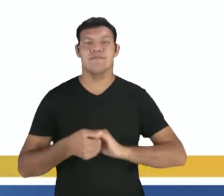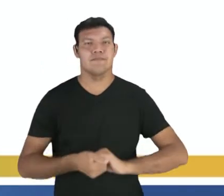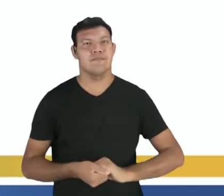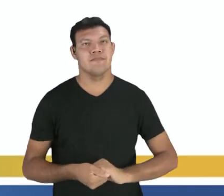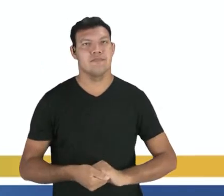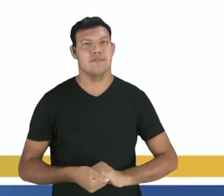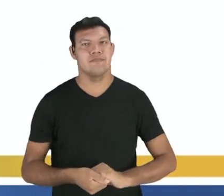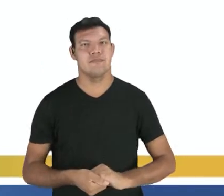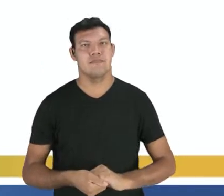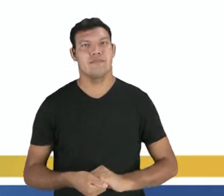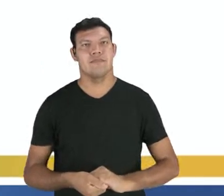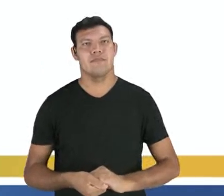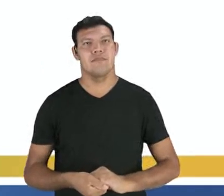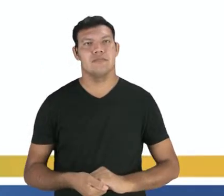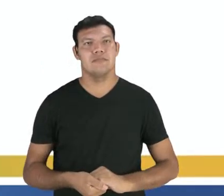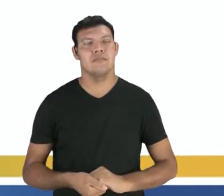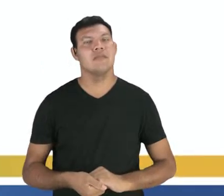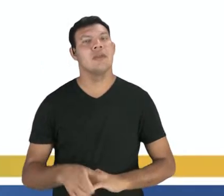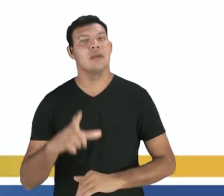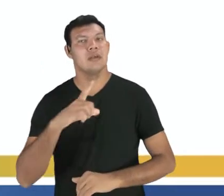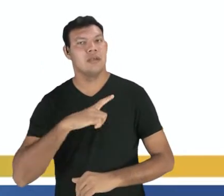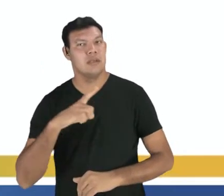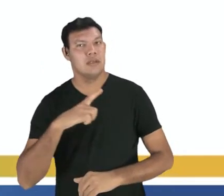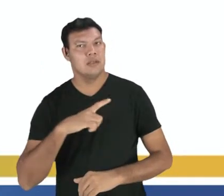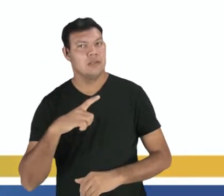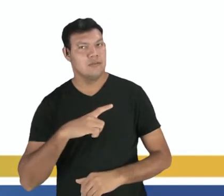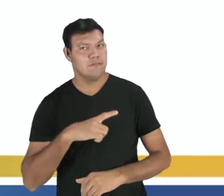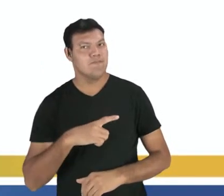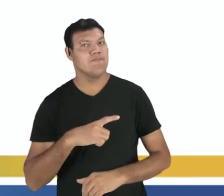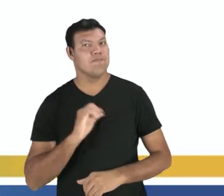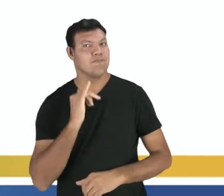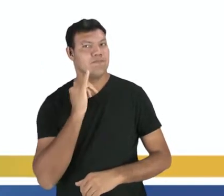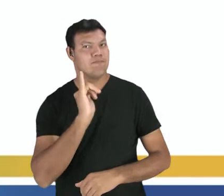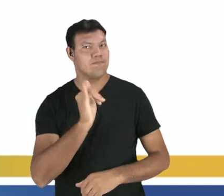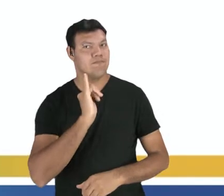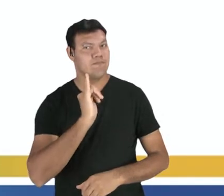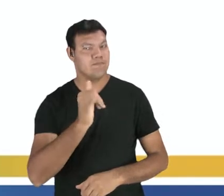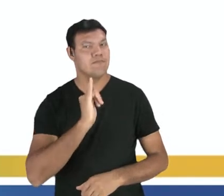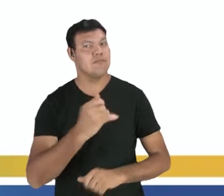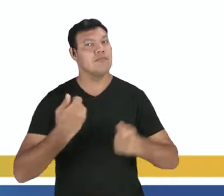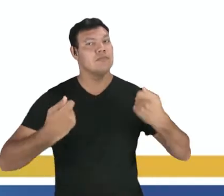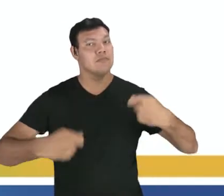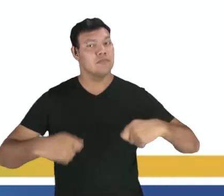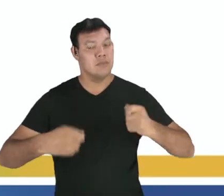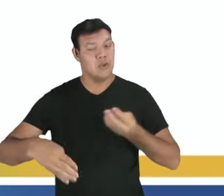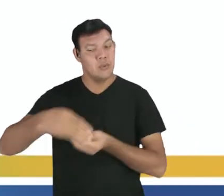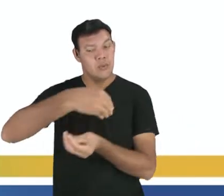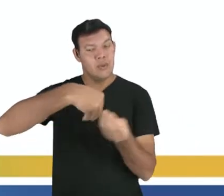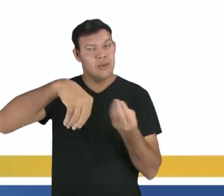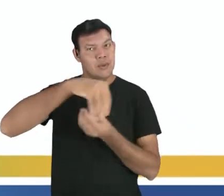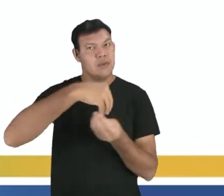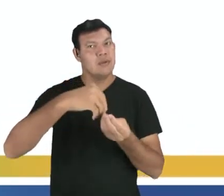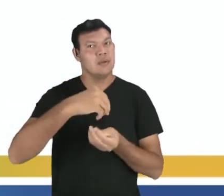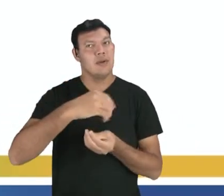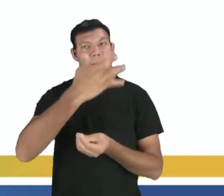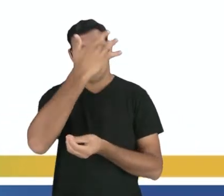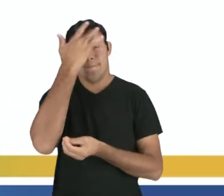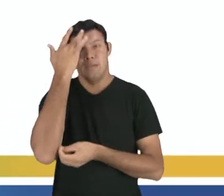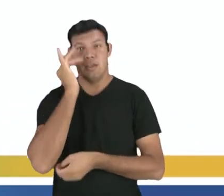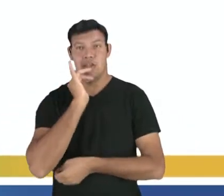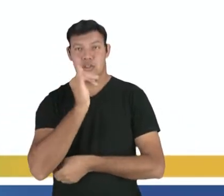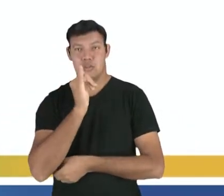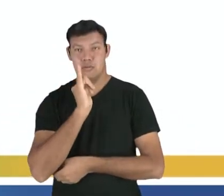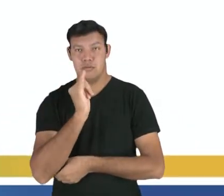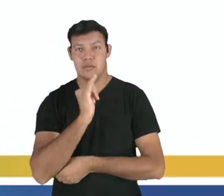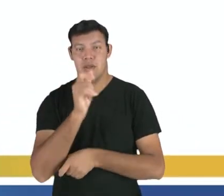Olhem só gente para que haja uma narração eu preciso que está o ouvido um narrador que